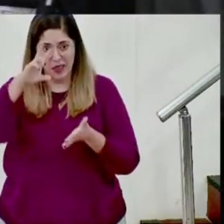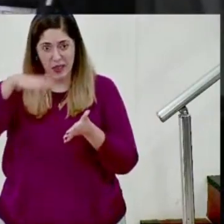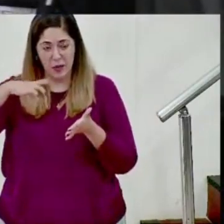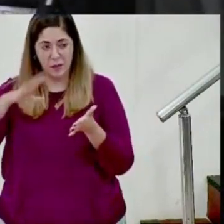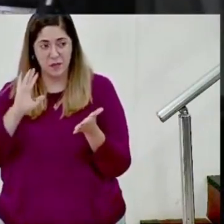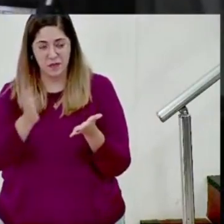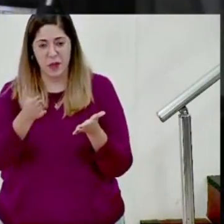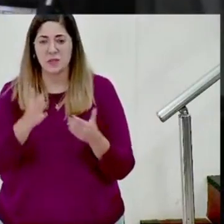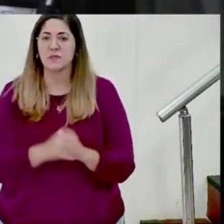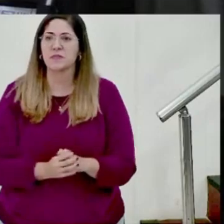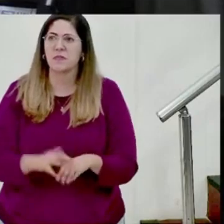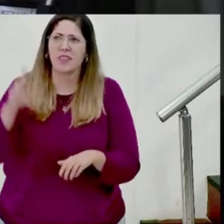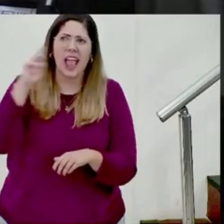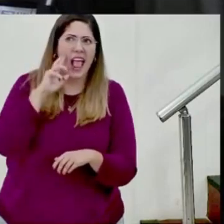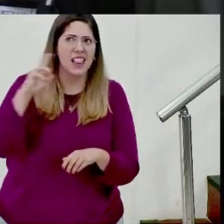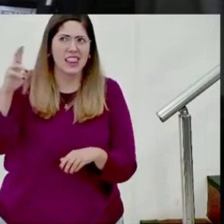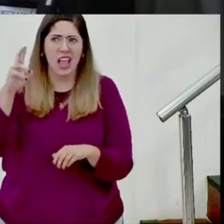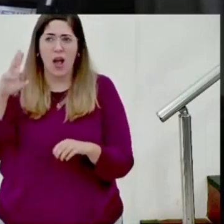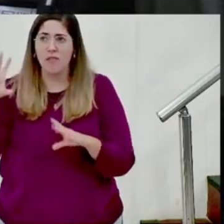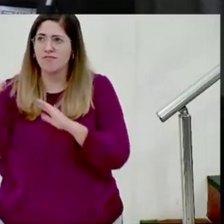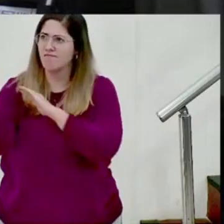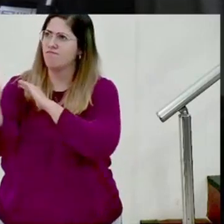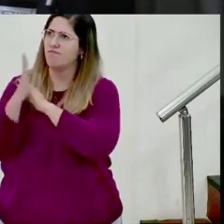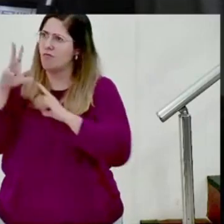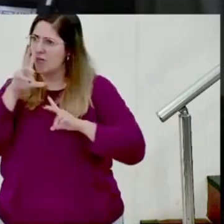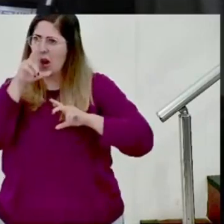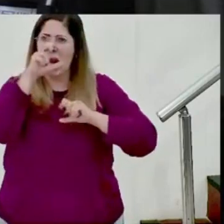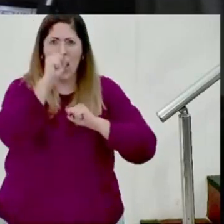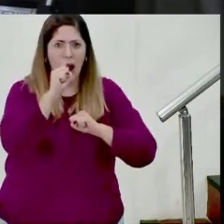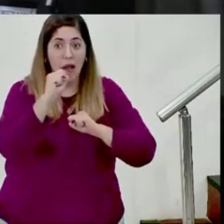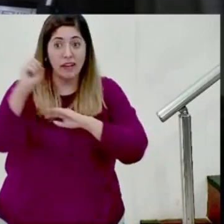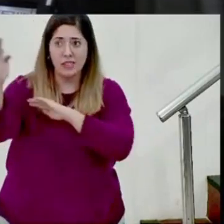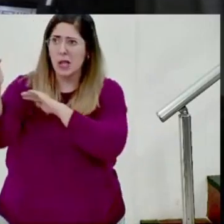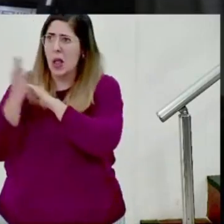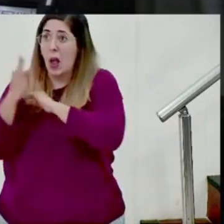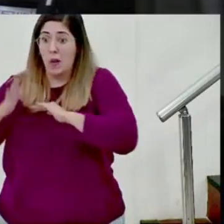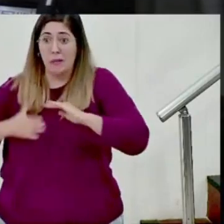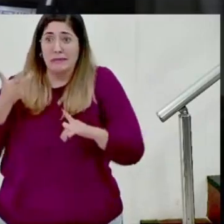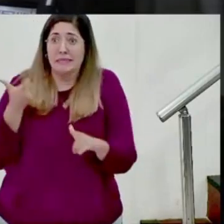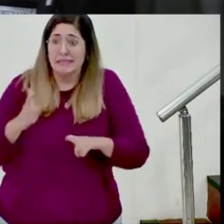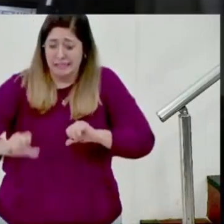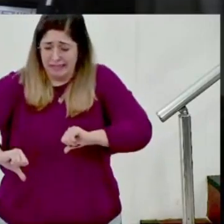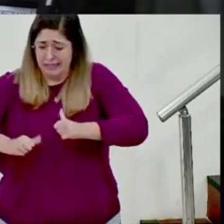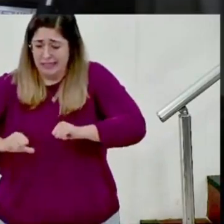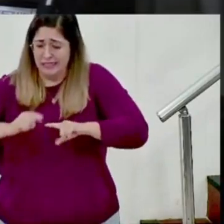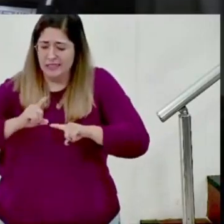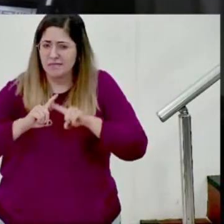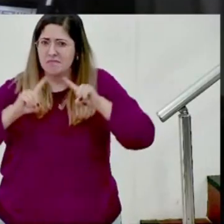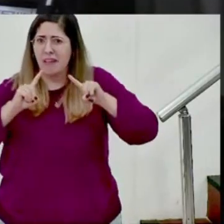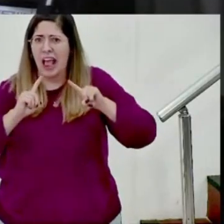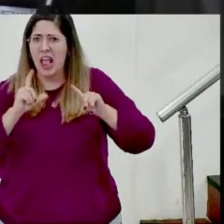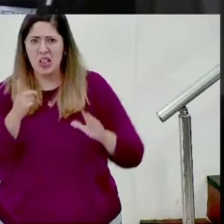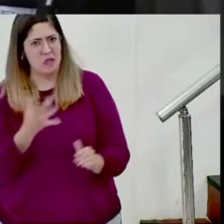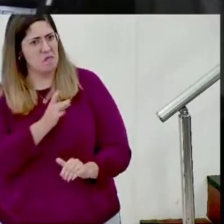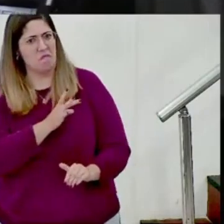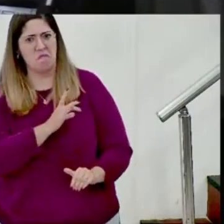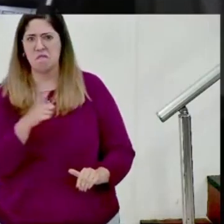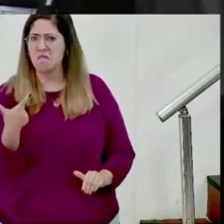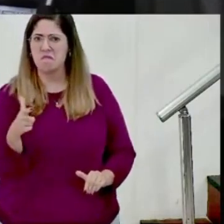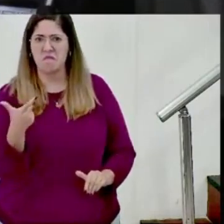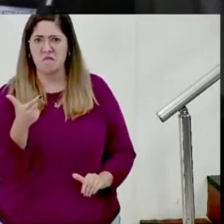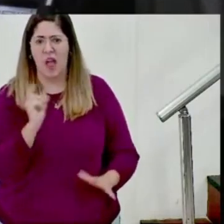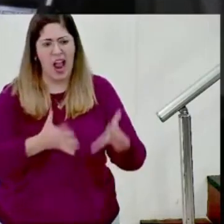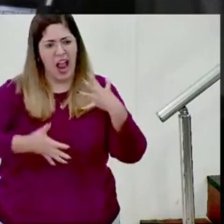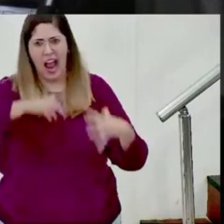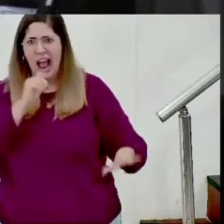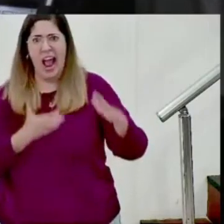fortaleza, socorro bem presente nas tribulações. Portanto, não temeremos, ainda que a terra se transtorne e os montes se abalem no seio dos